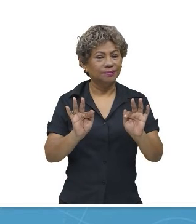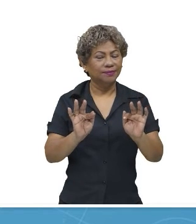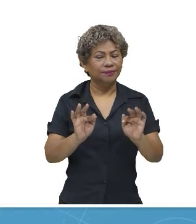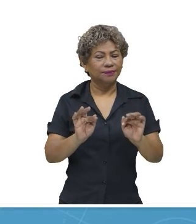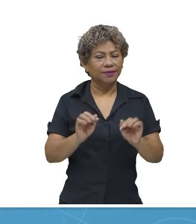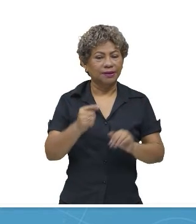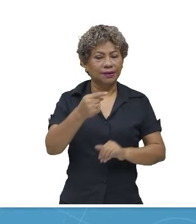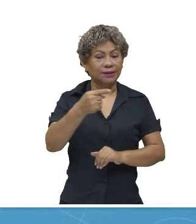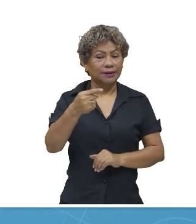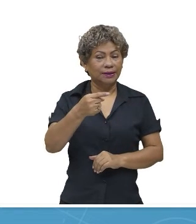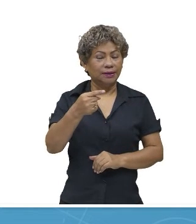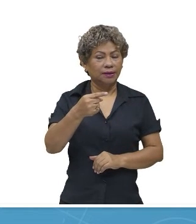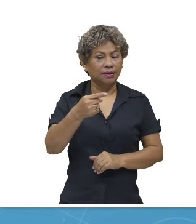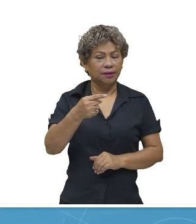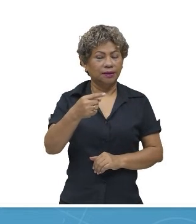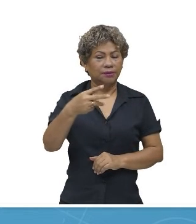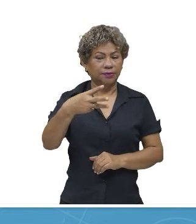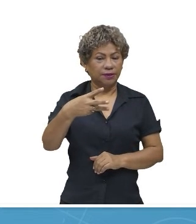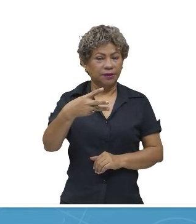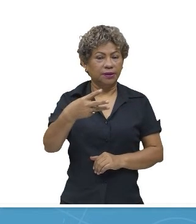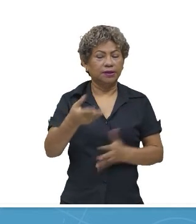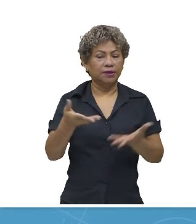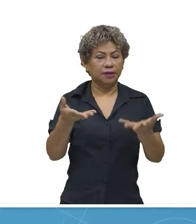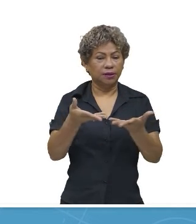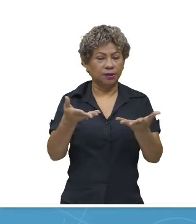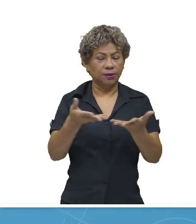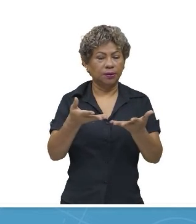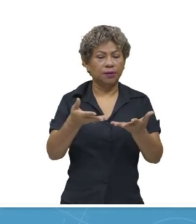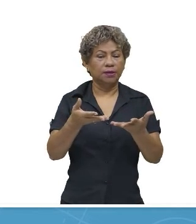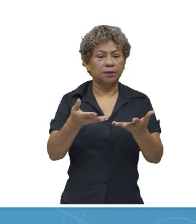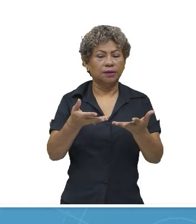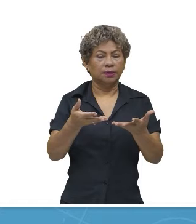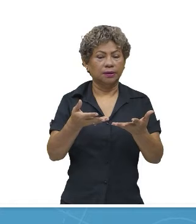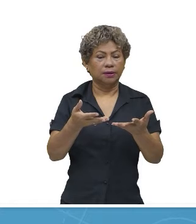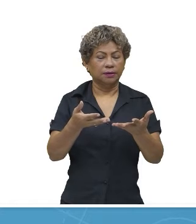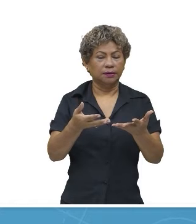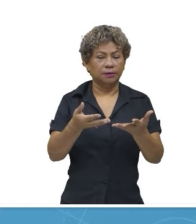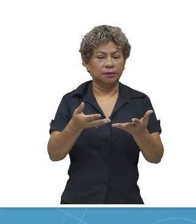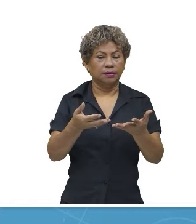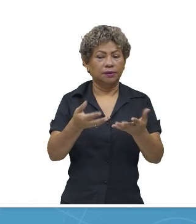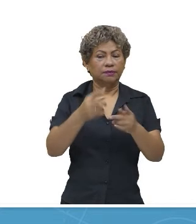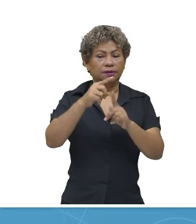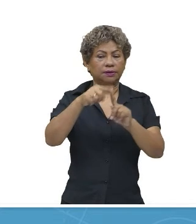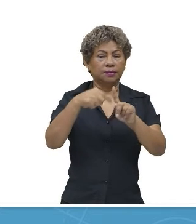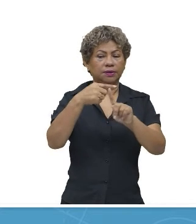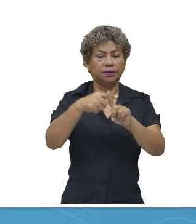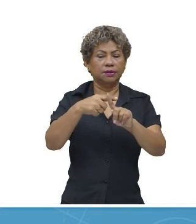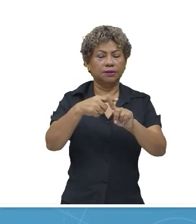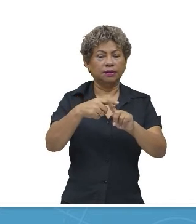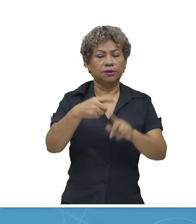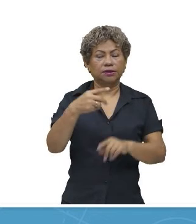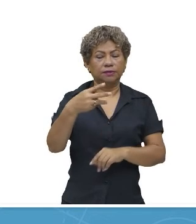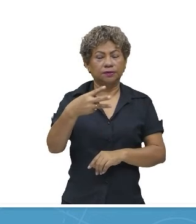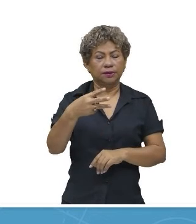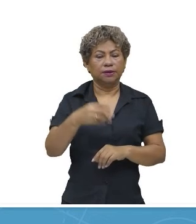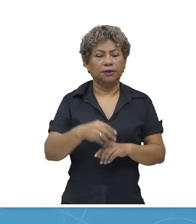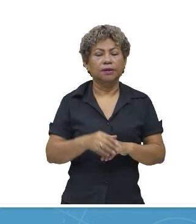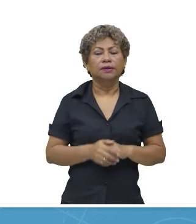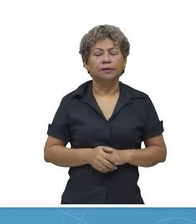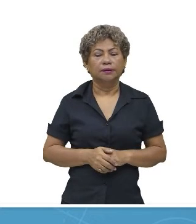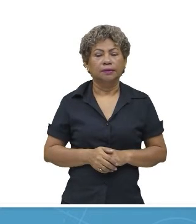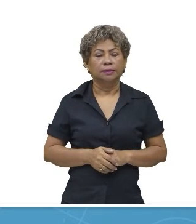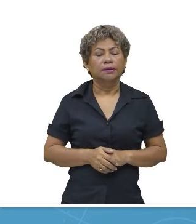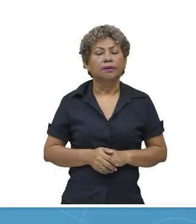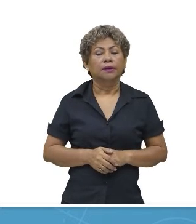3, agora que a gente trocou, o sinal do expoente ele vai ser o quê? Positivo. Só que ainda não terminou, né? A